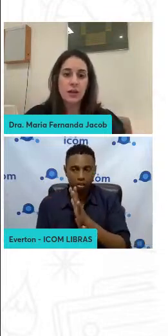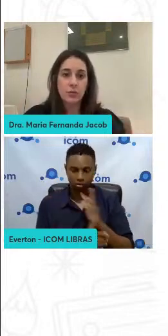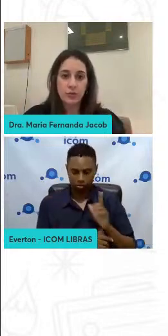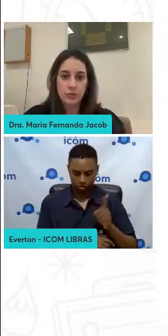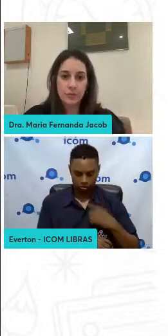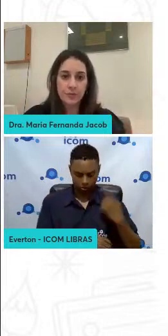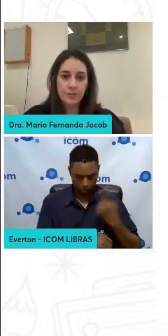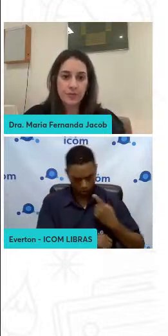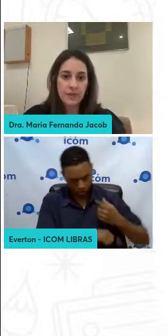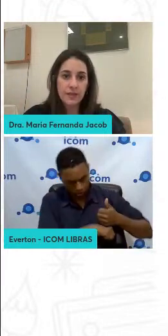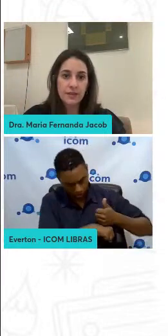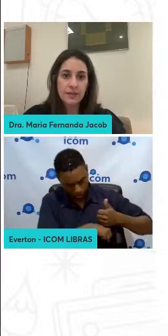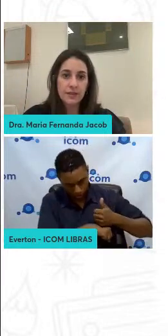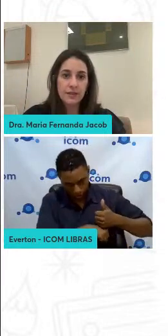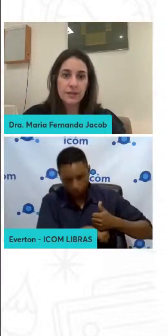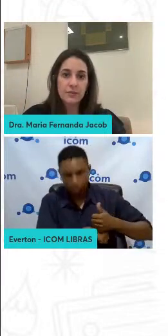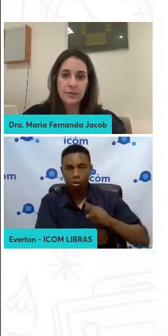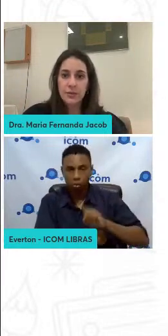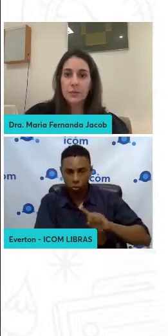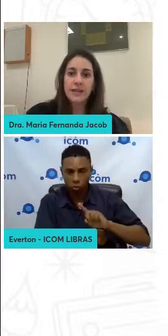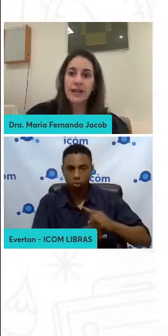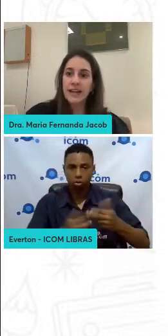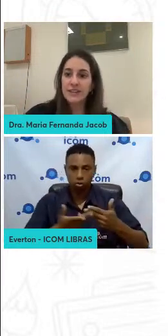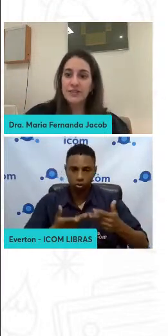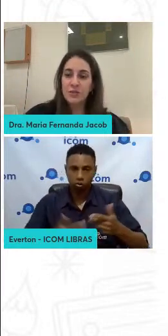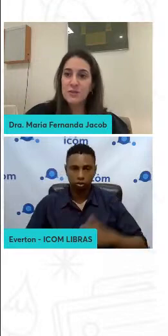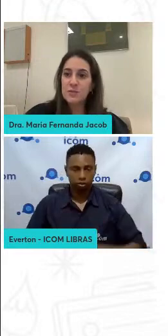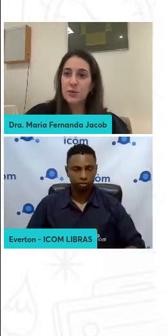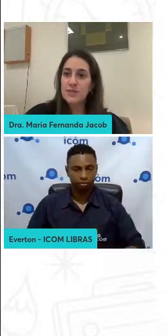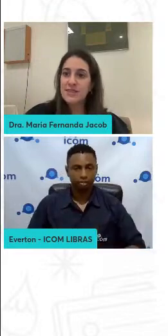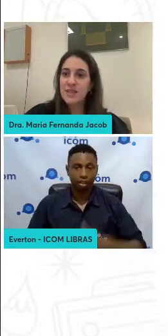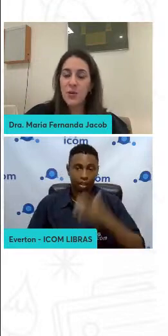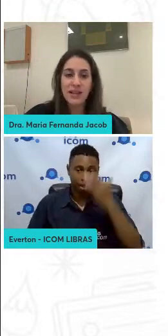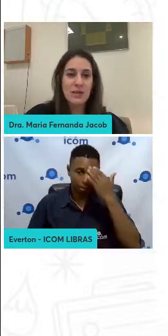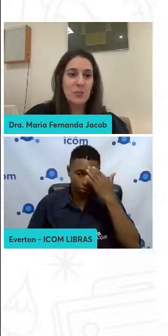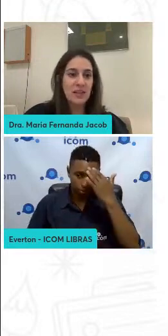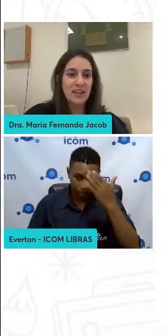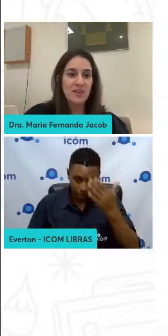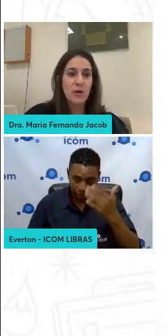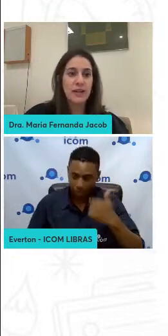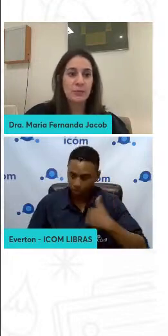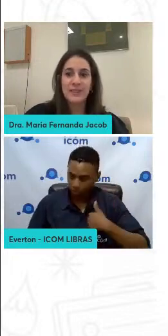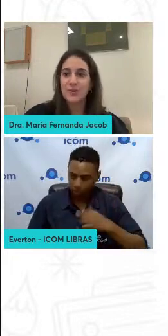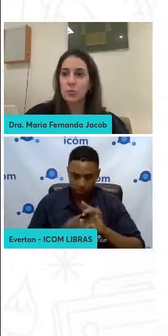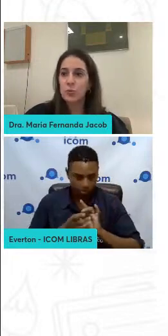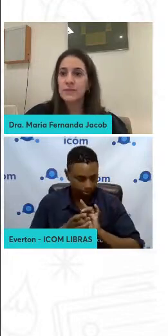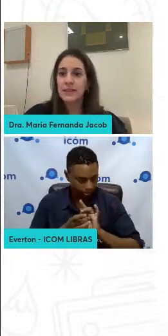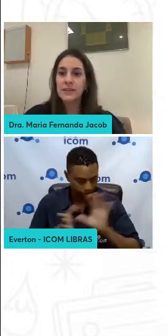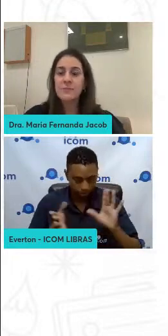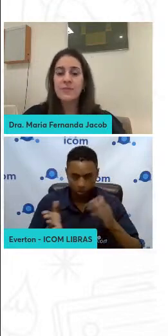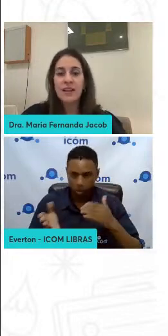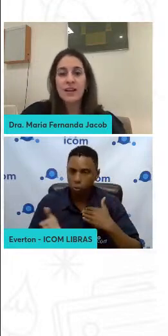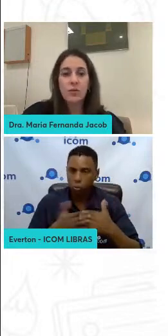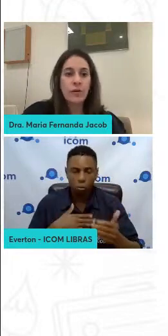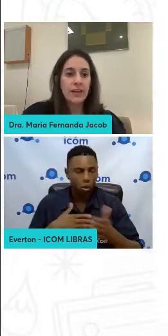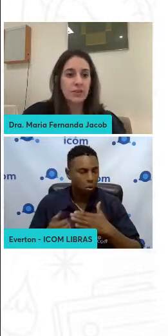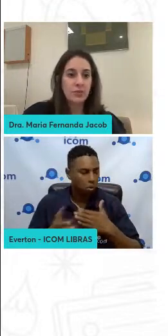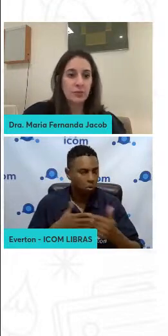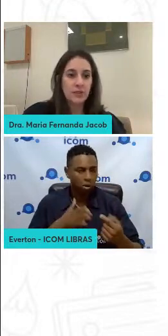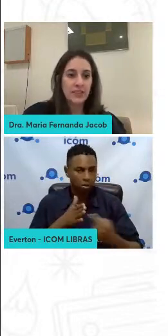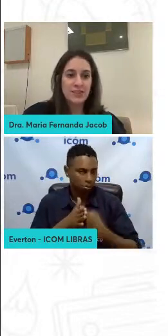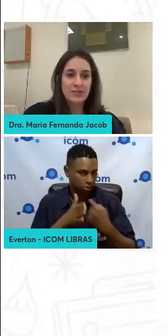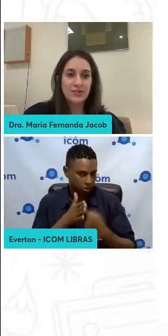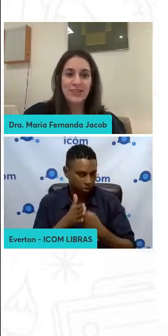esse recurso. Muito obrigada, fico à disposição aqui para qualquer pergunta,